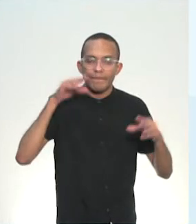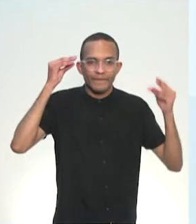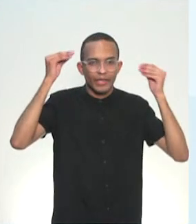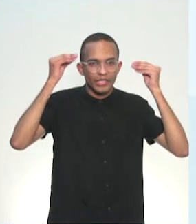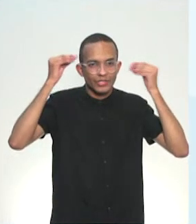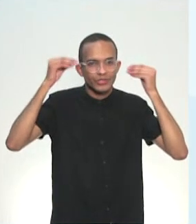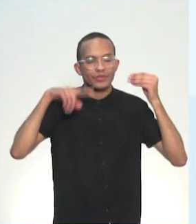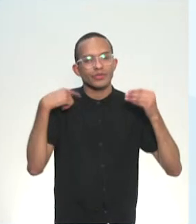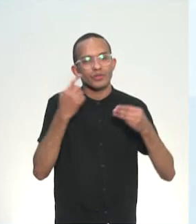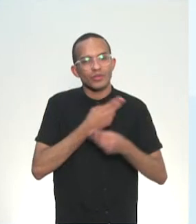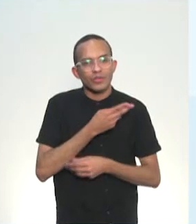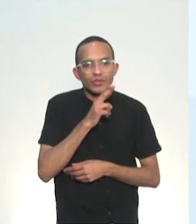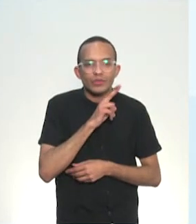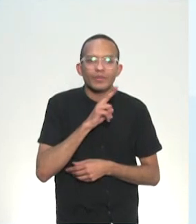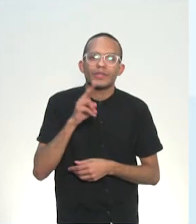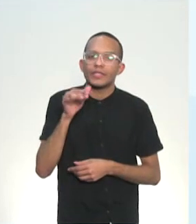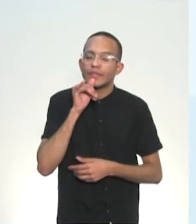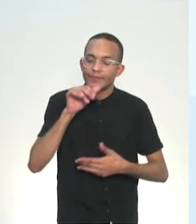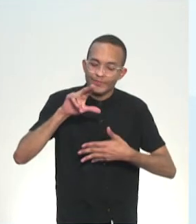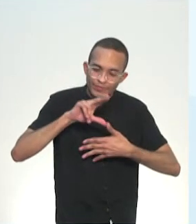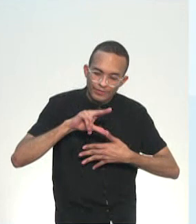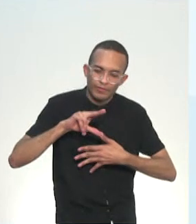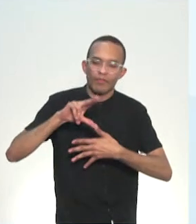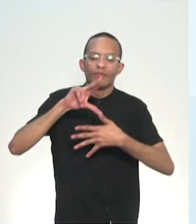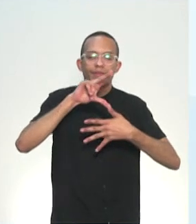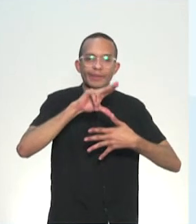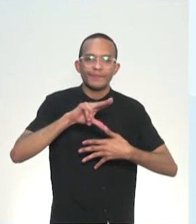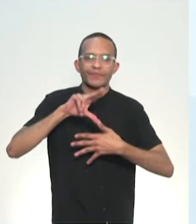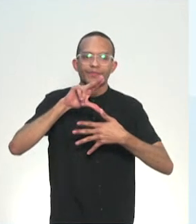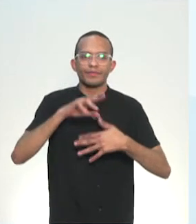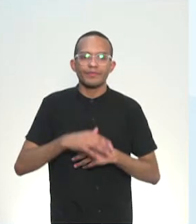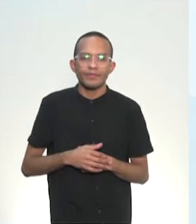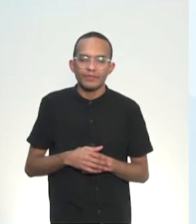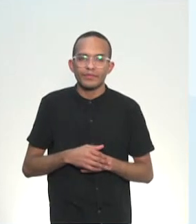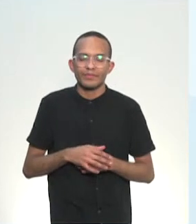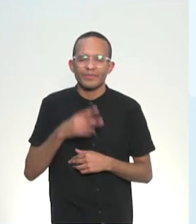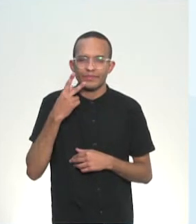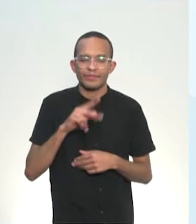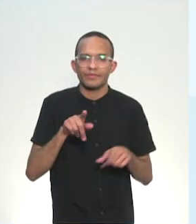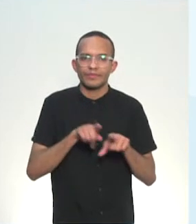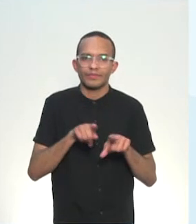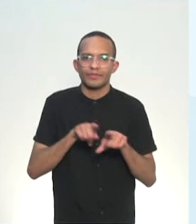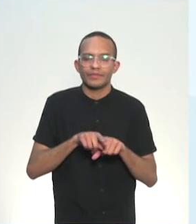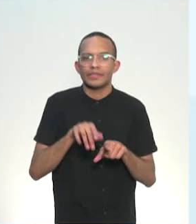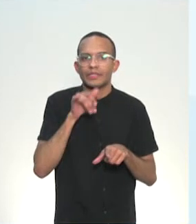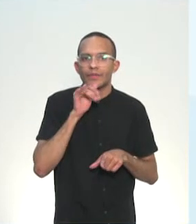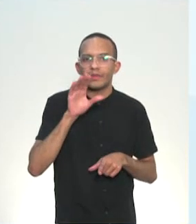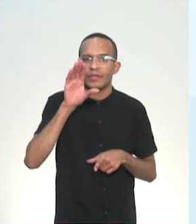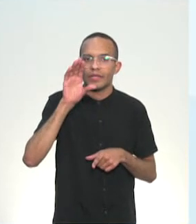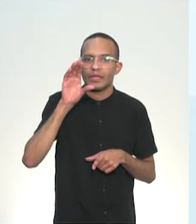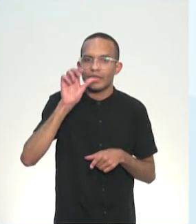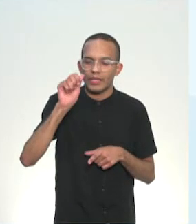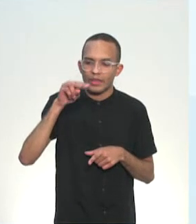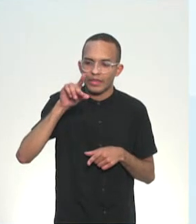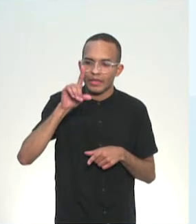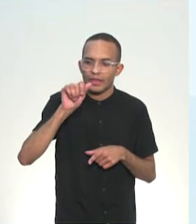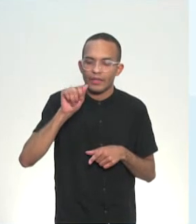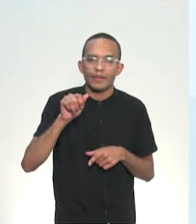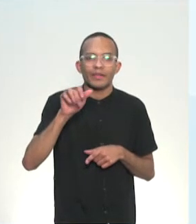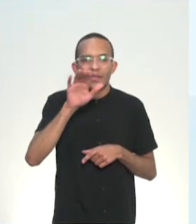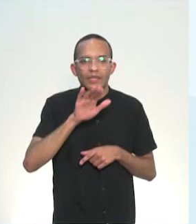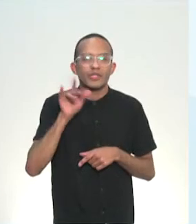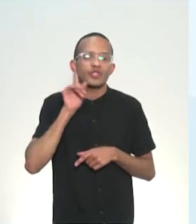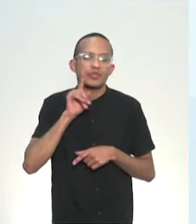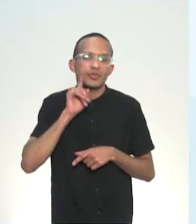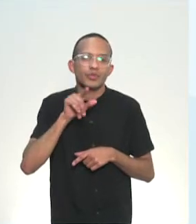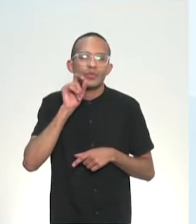nós denominamos de América Latina, né? E essa parte aqui que está o Canadá e os Estados Unidos, nós